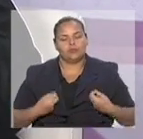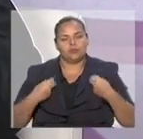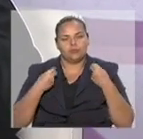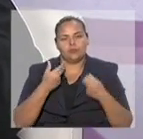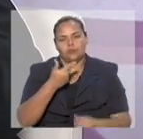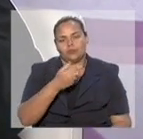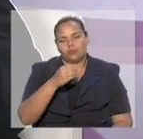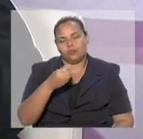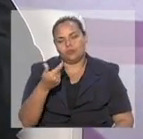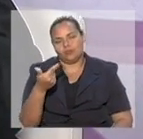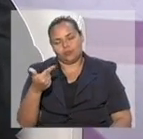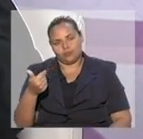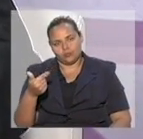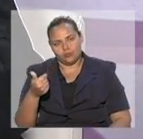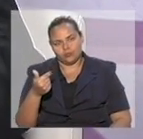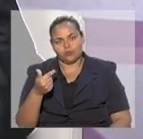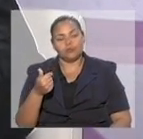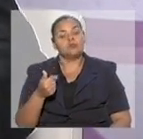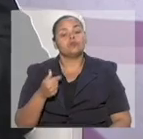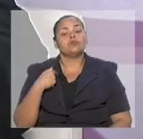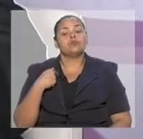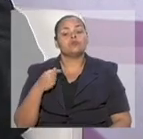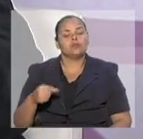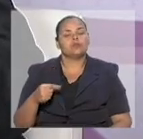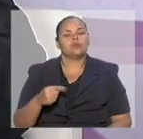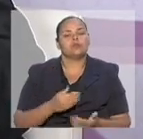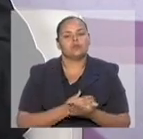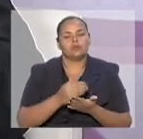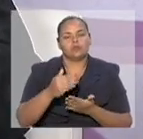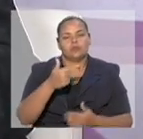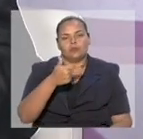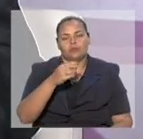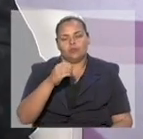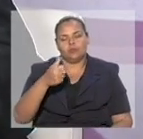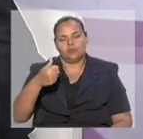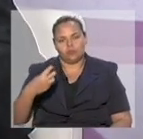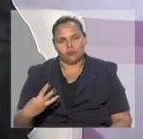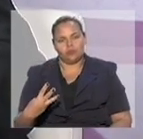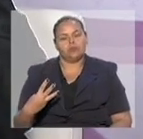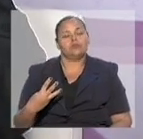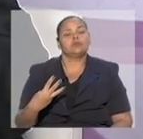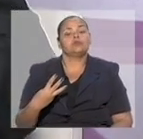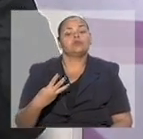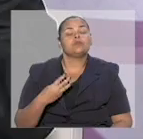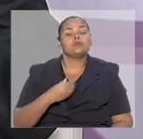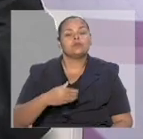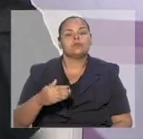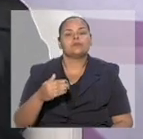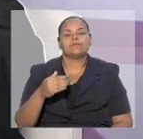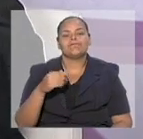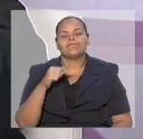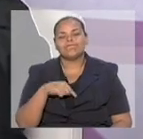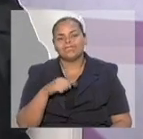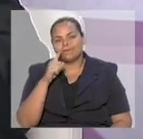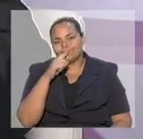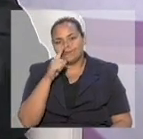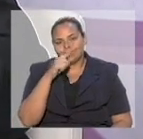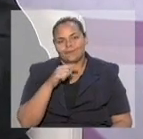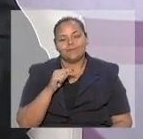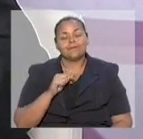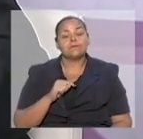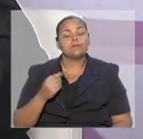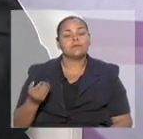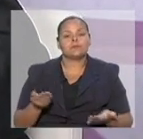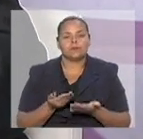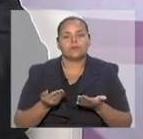em 2012. Esse plano foi lançado em 2013, quer dizer, ele está um pouquinho defasado em relação